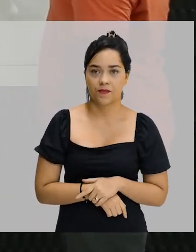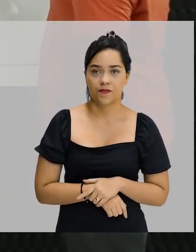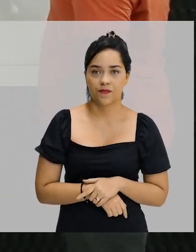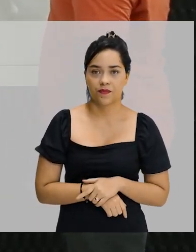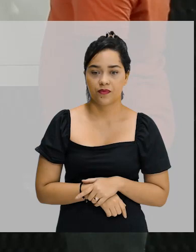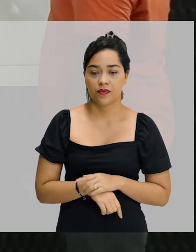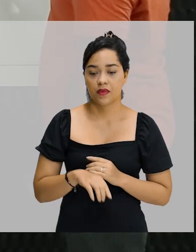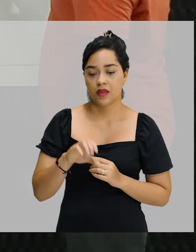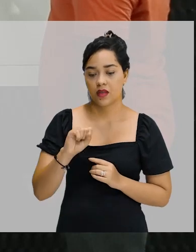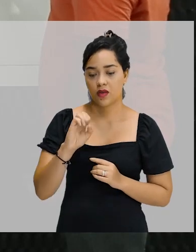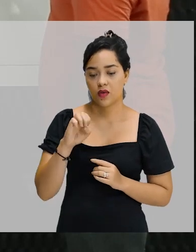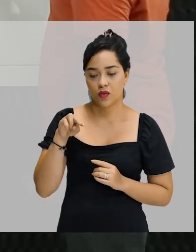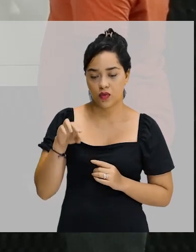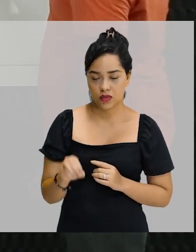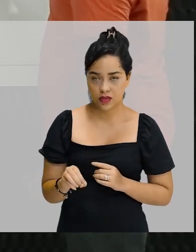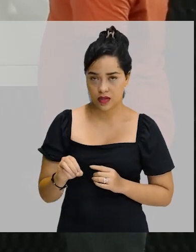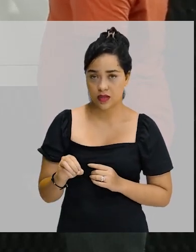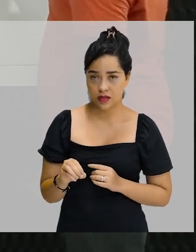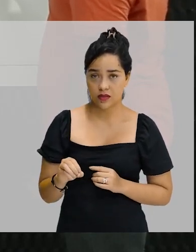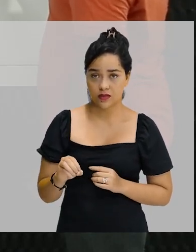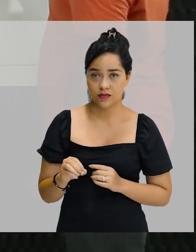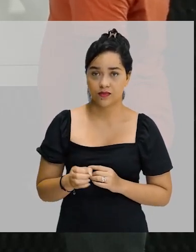Que o seno,